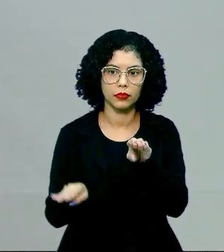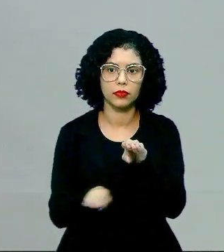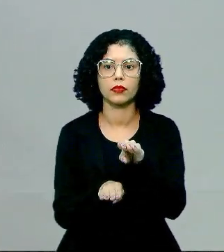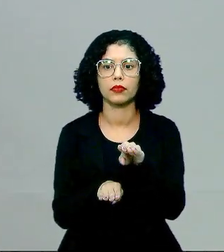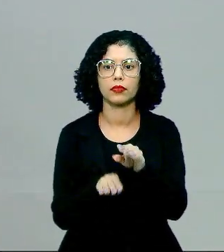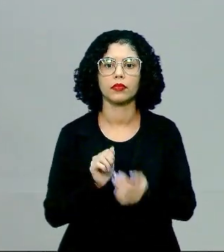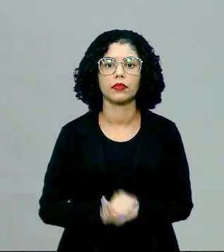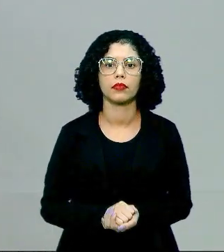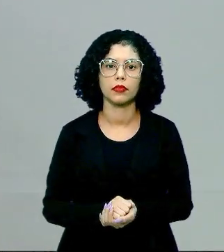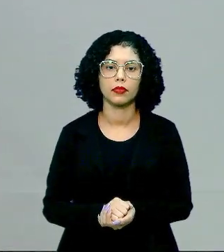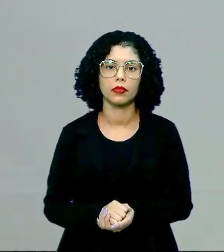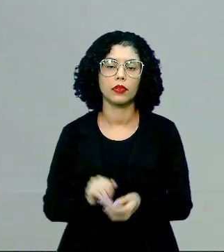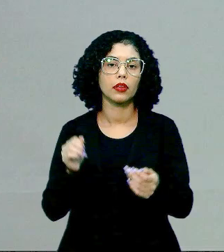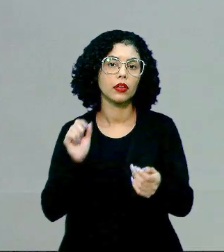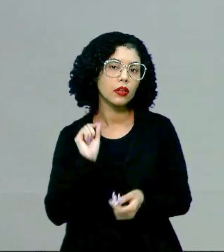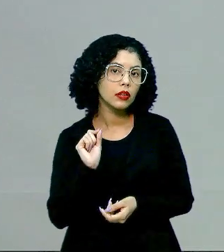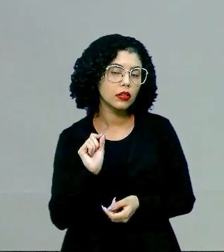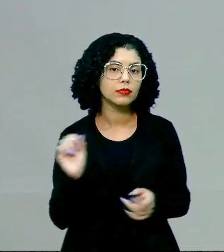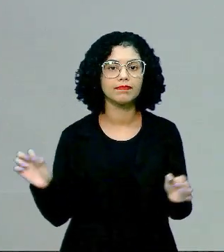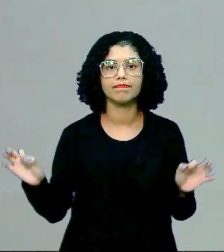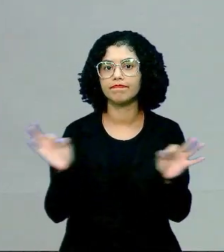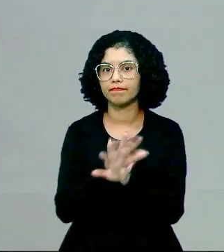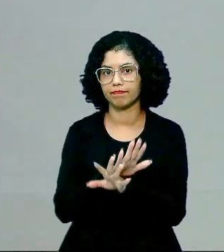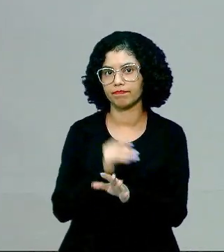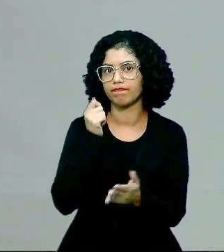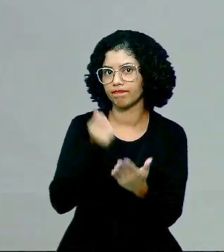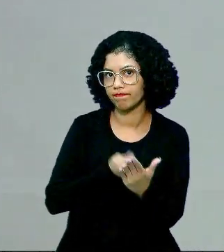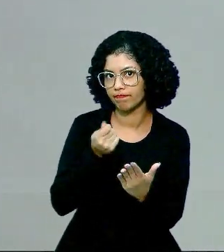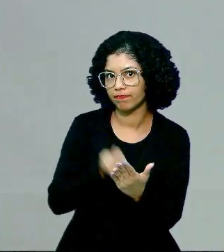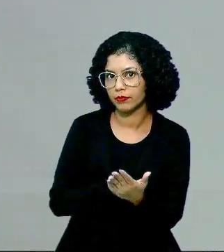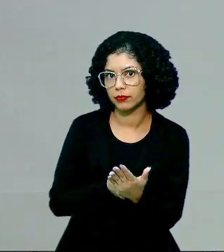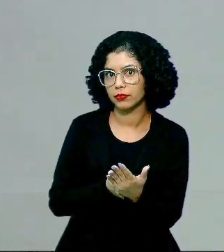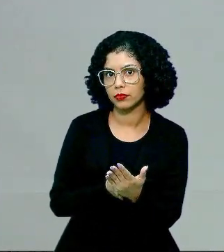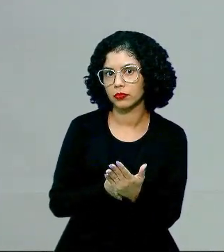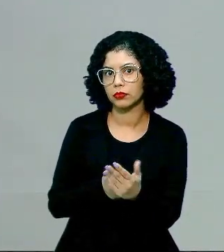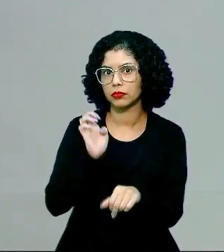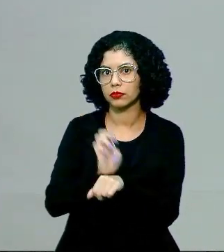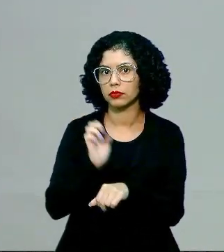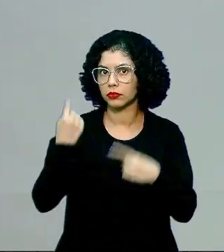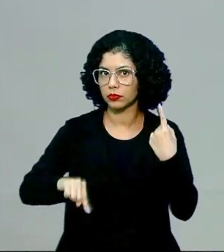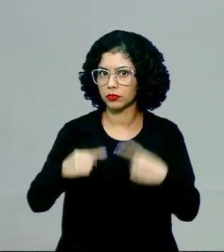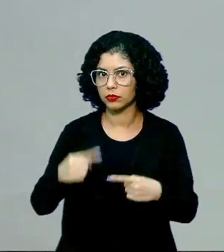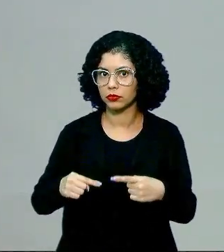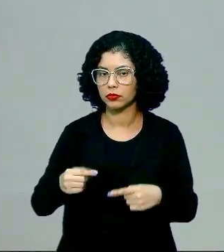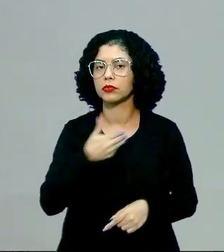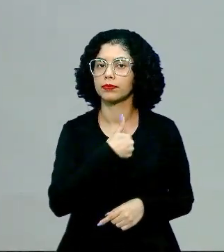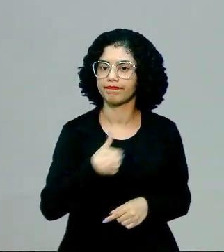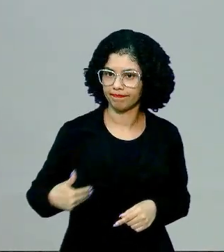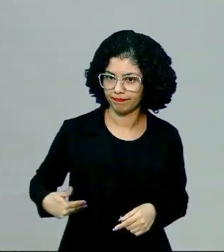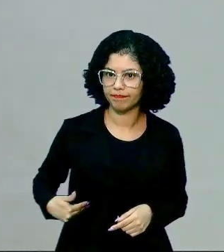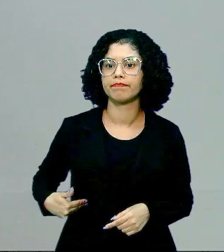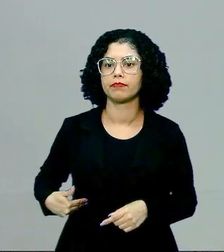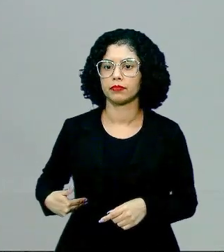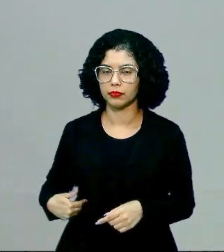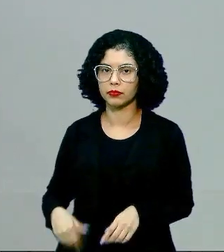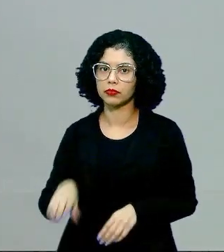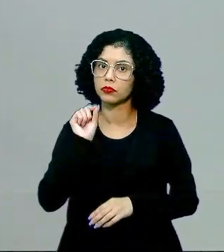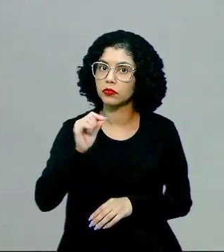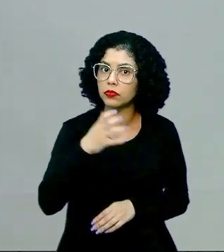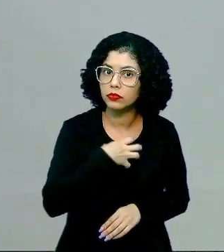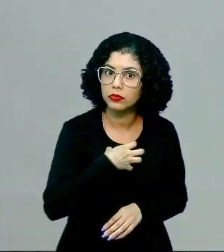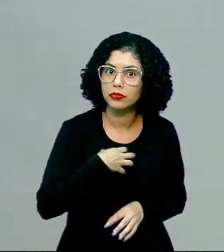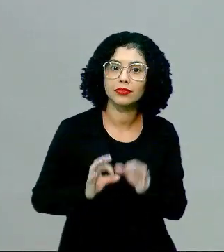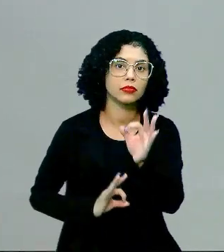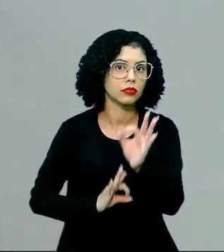desigualdade, né? E que acaba exigindo do Estado políticas públicas no sentido